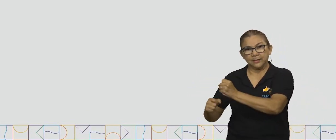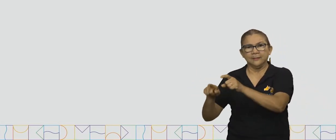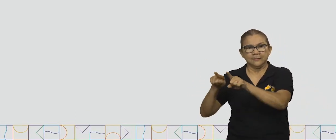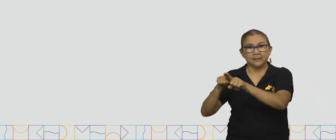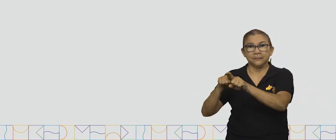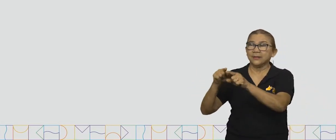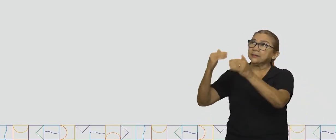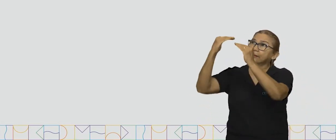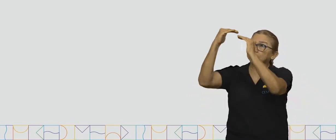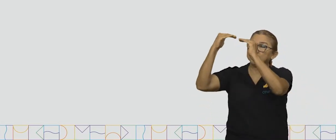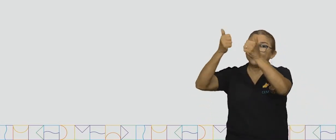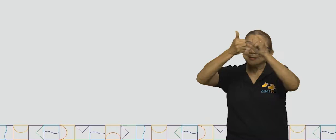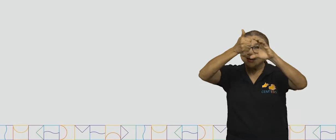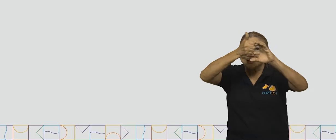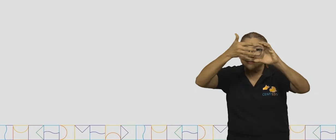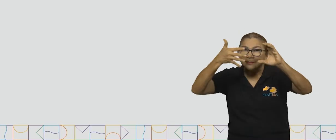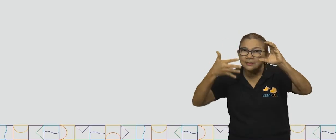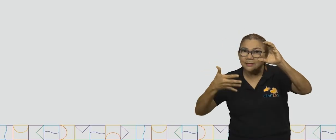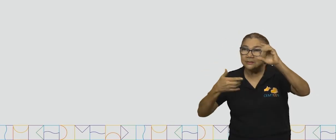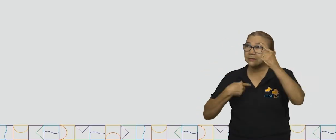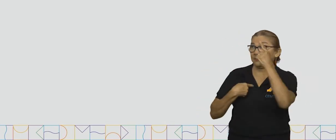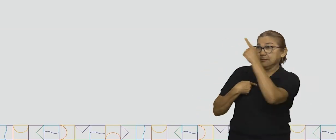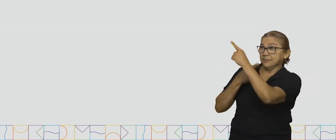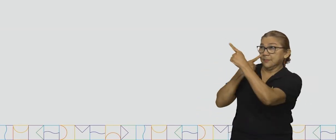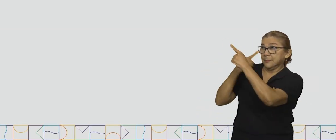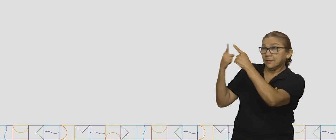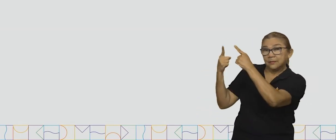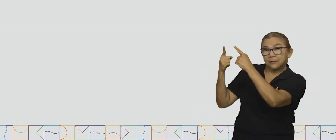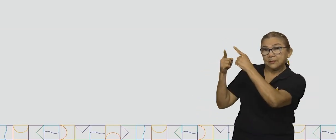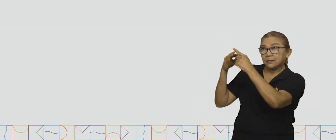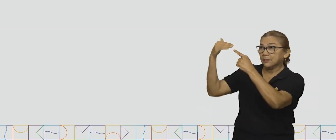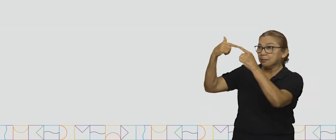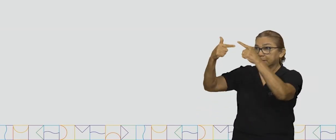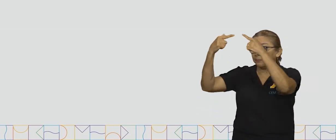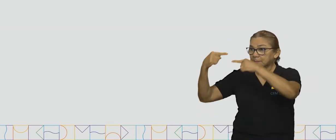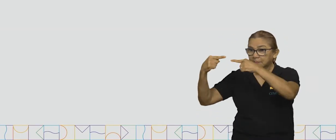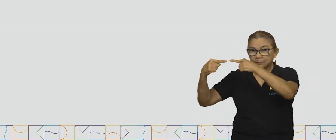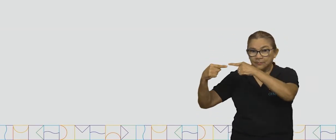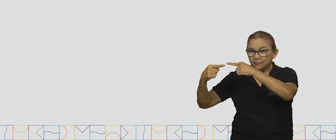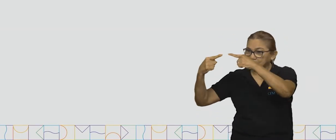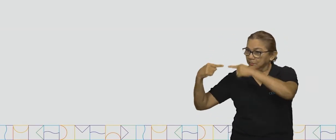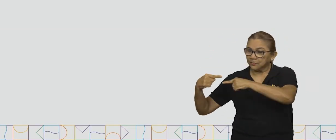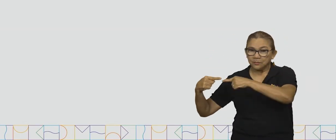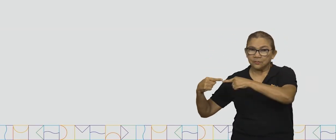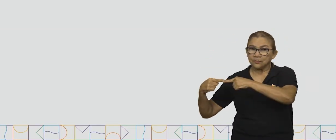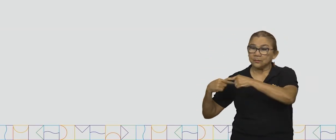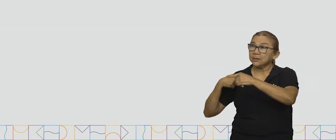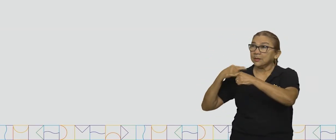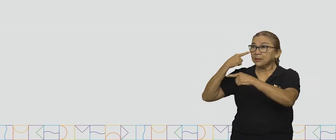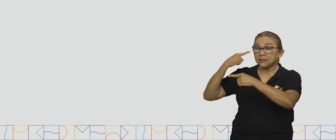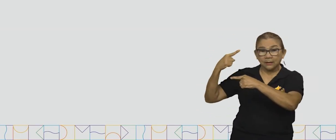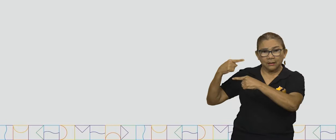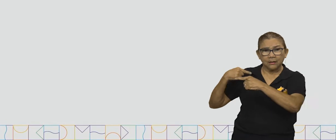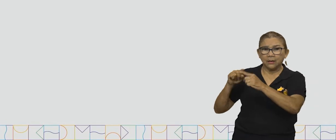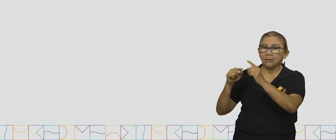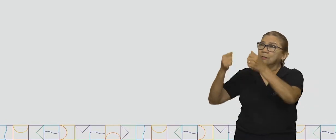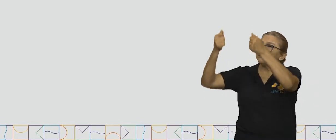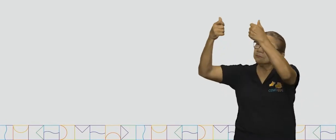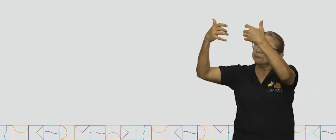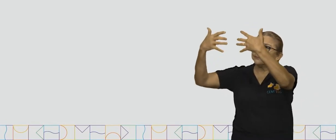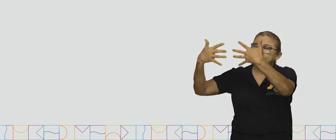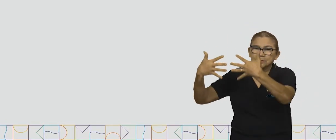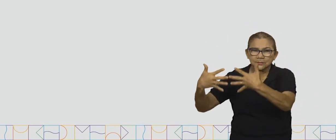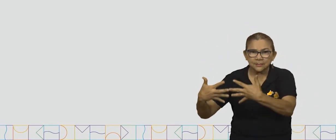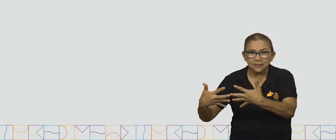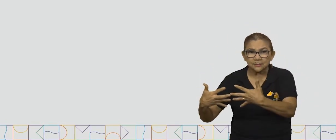grandes características o clientelismo, o mandonismo e o coronelismo. O clientelismo pode ser definido como troca